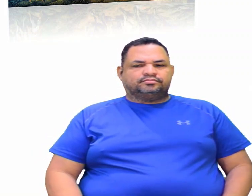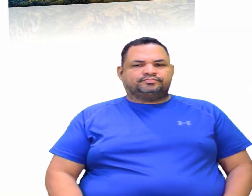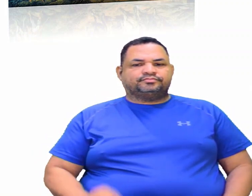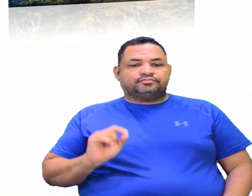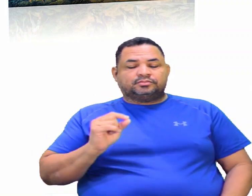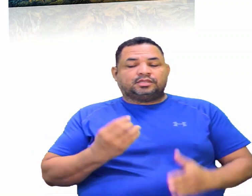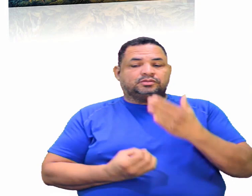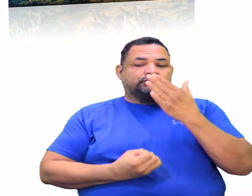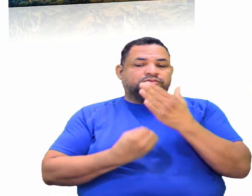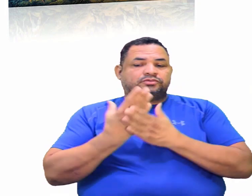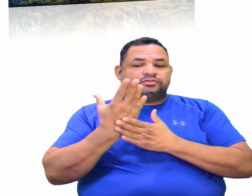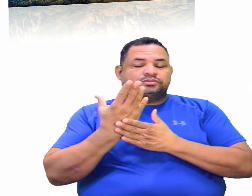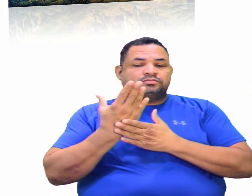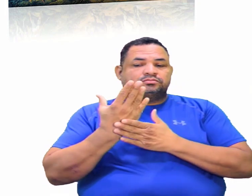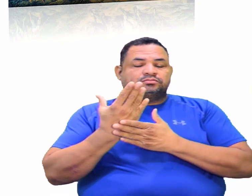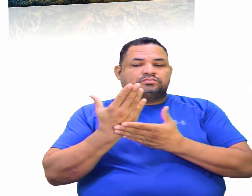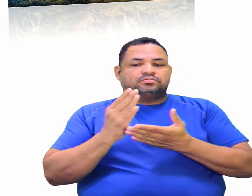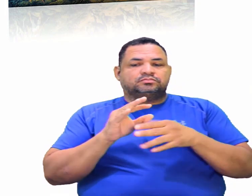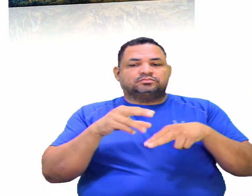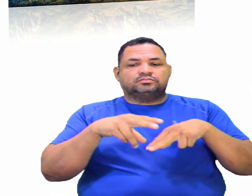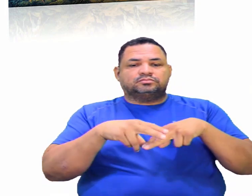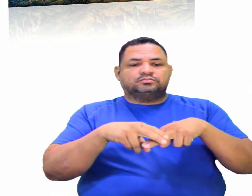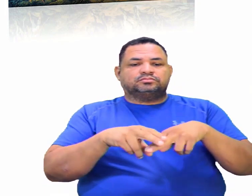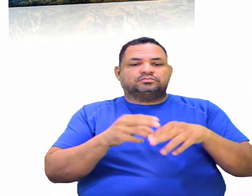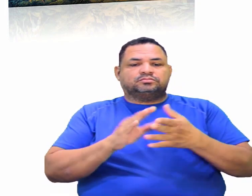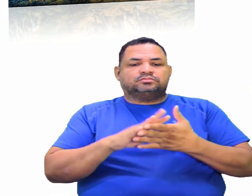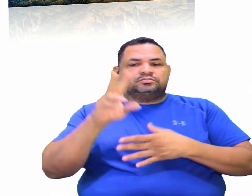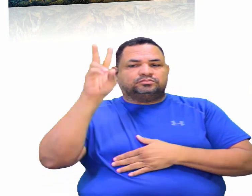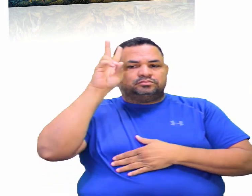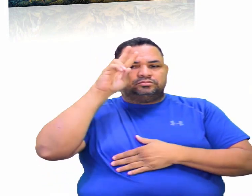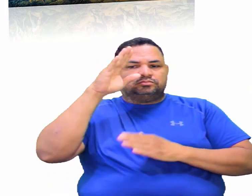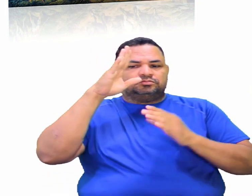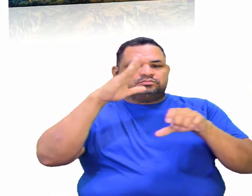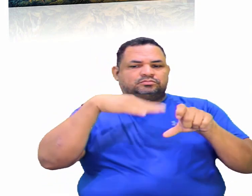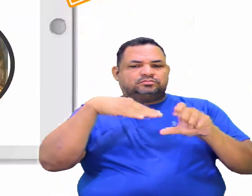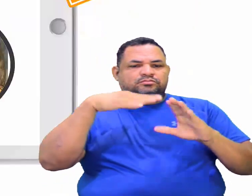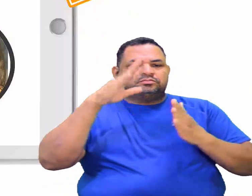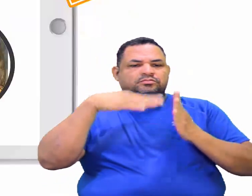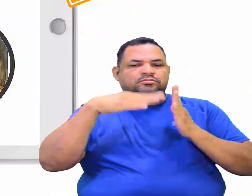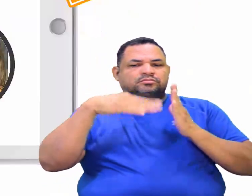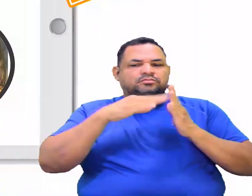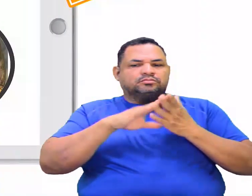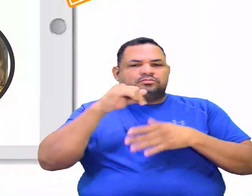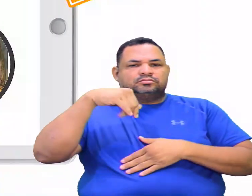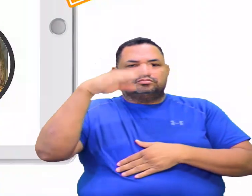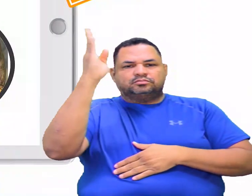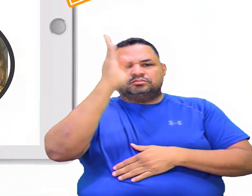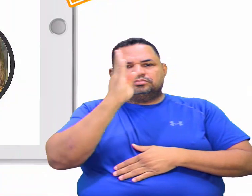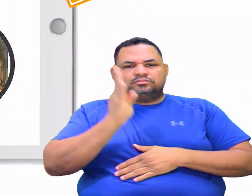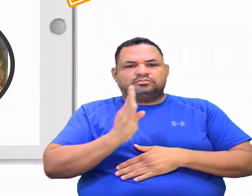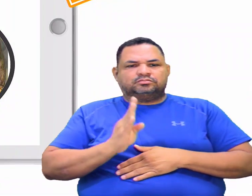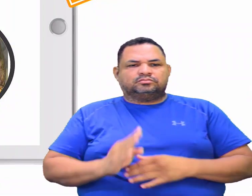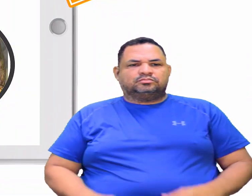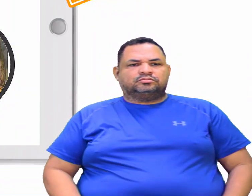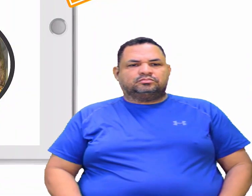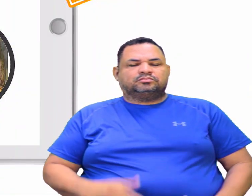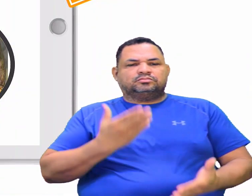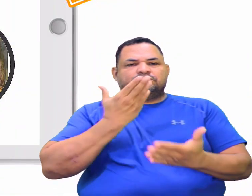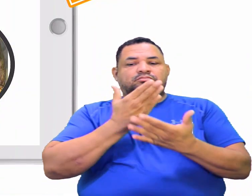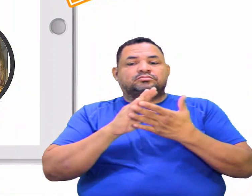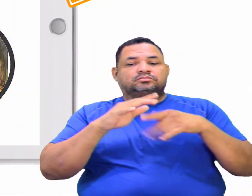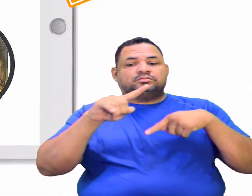assim que nasce né a a história da pintura no Brasil né na aula